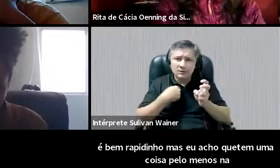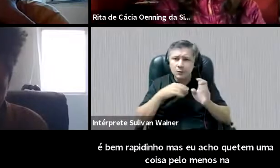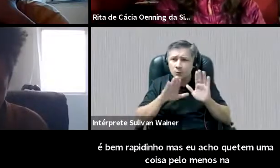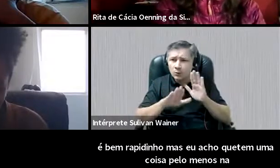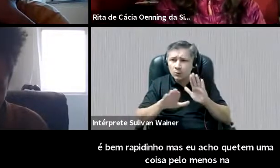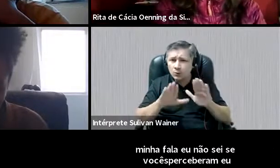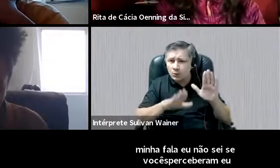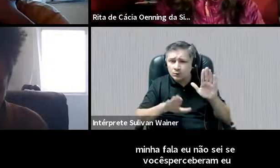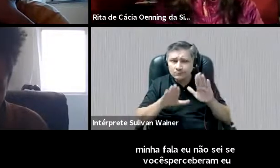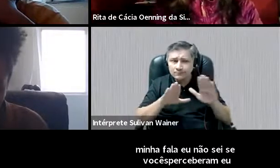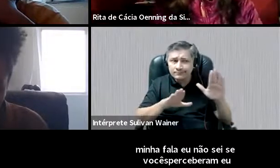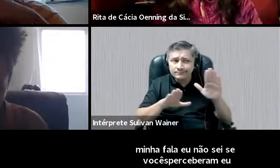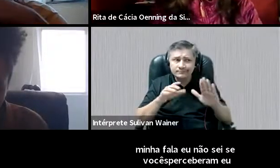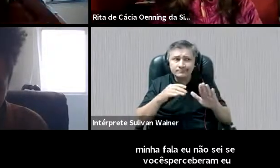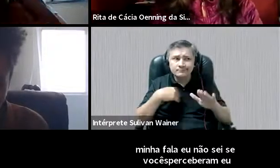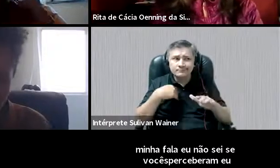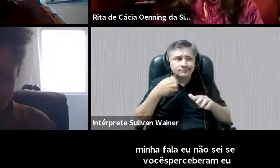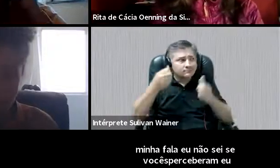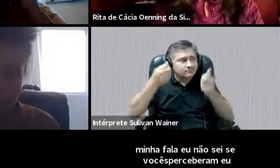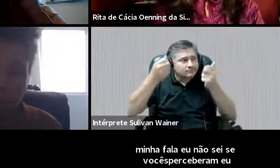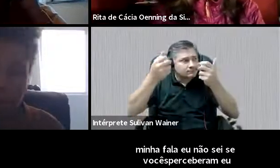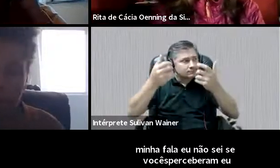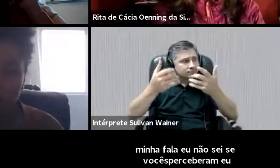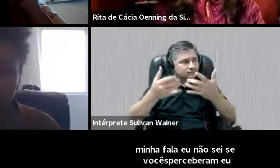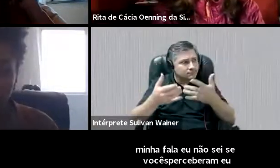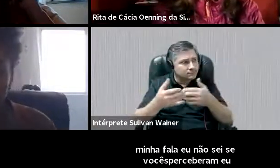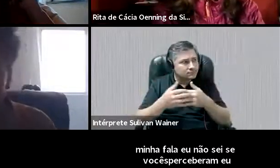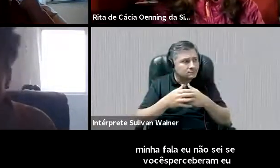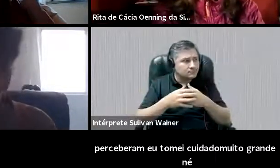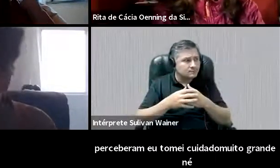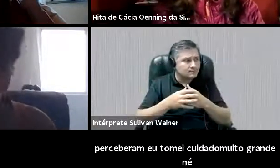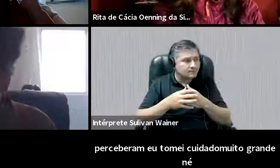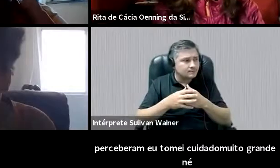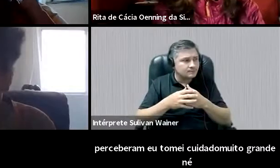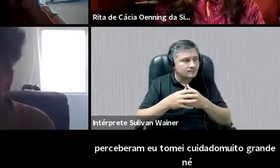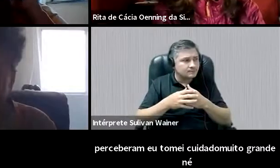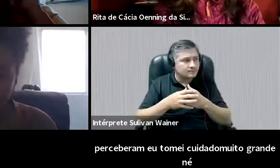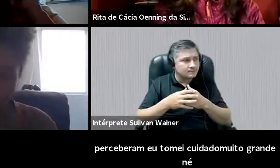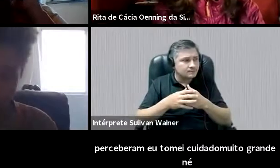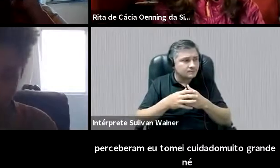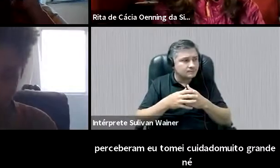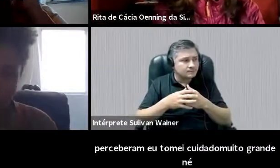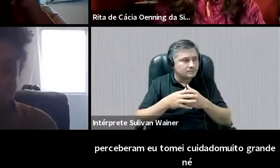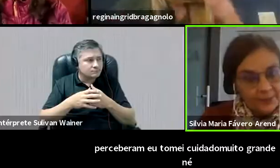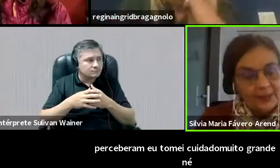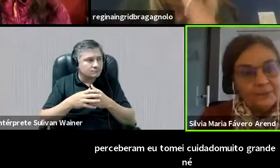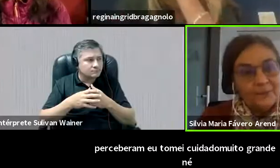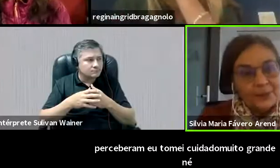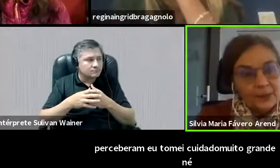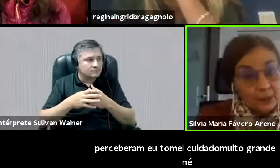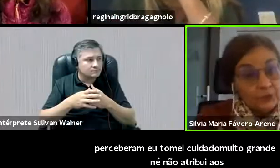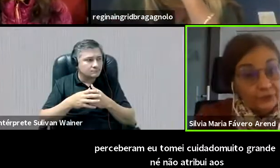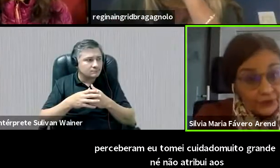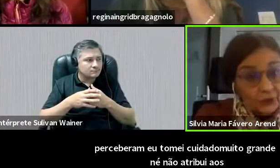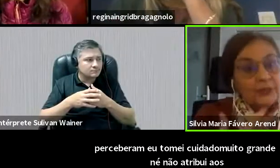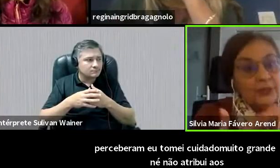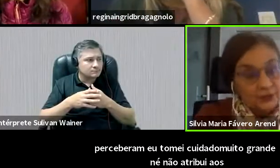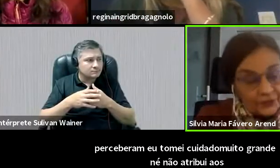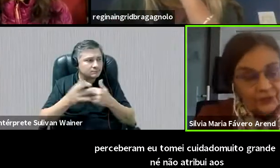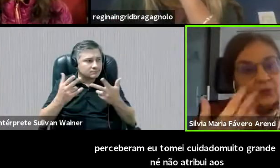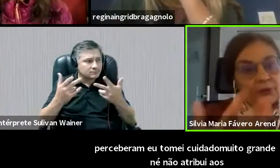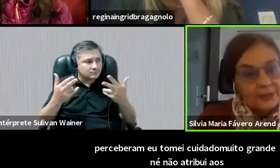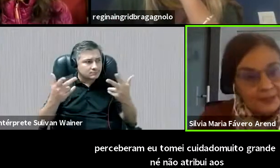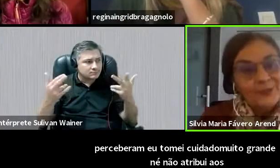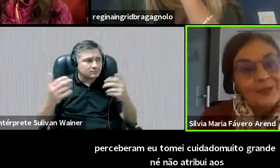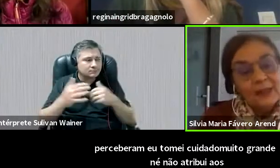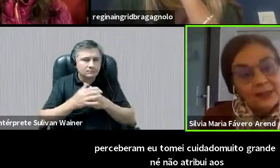muito grande, né? Em não atribuir aos professores, né? Aos professores,